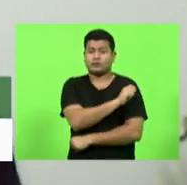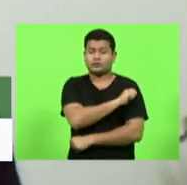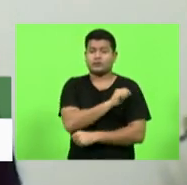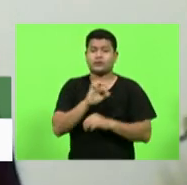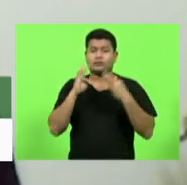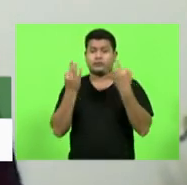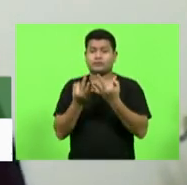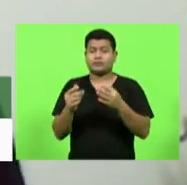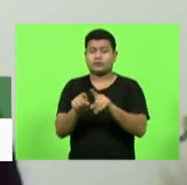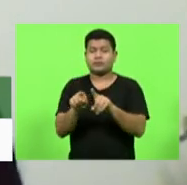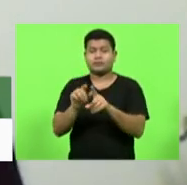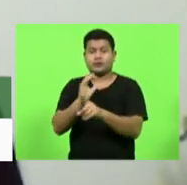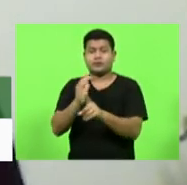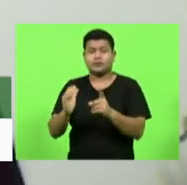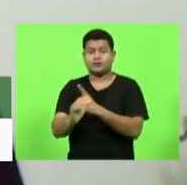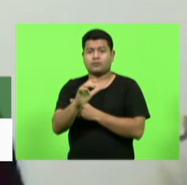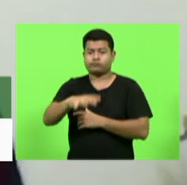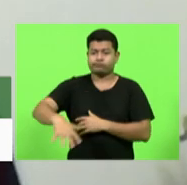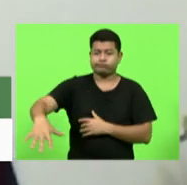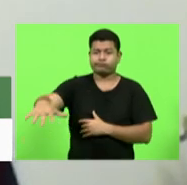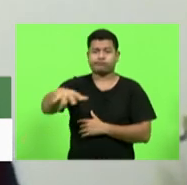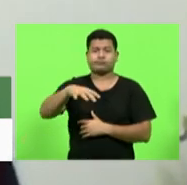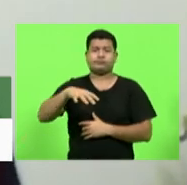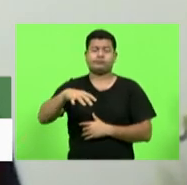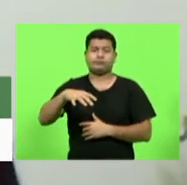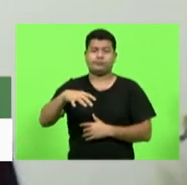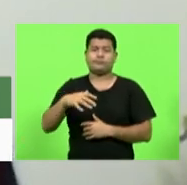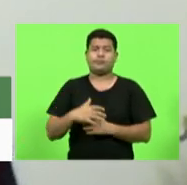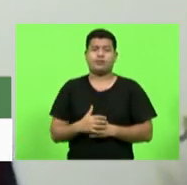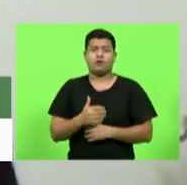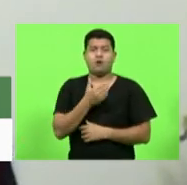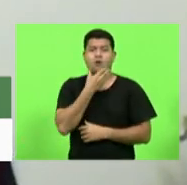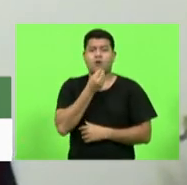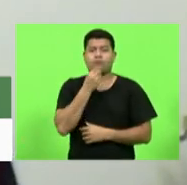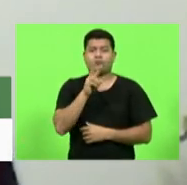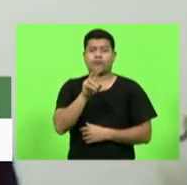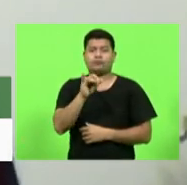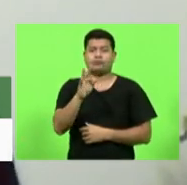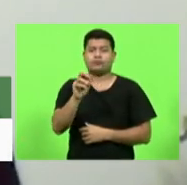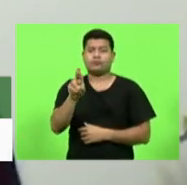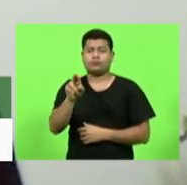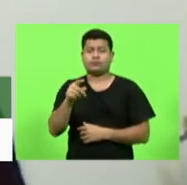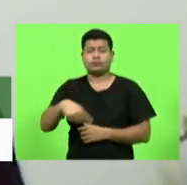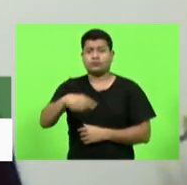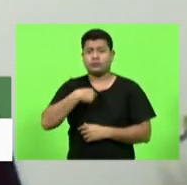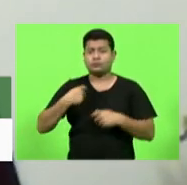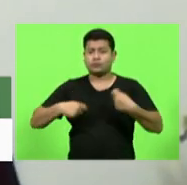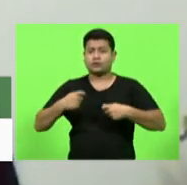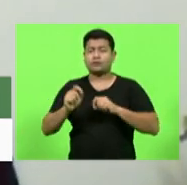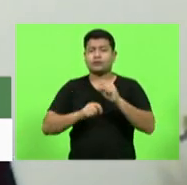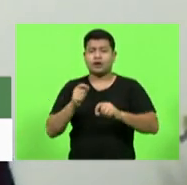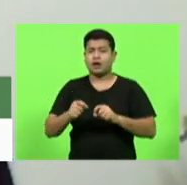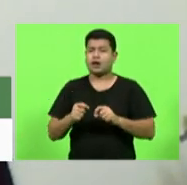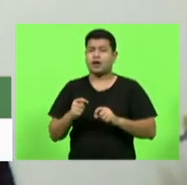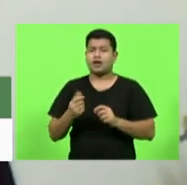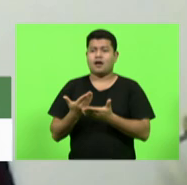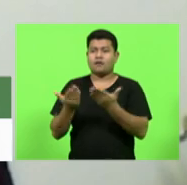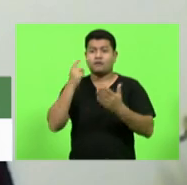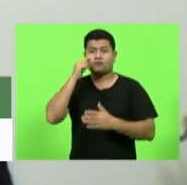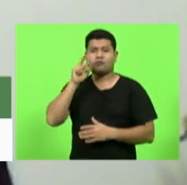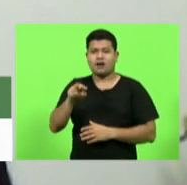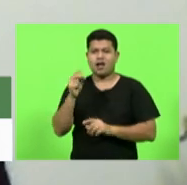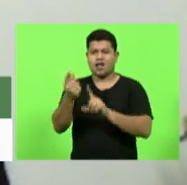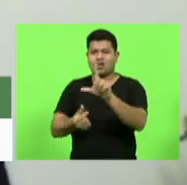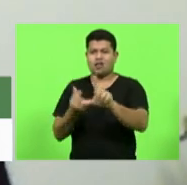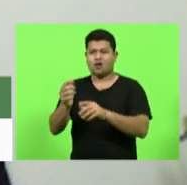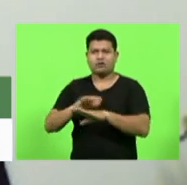famílias e comunidade do entorno. Vitor Sibuski, precisamos ir contra a lógica construtivista e